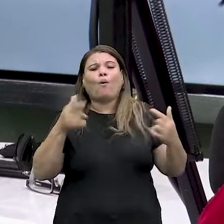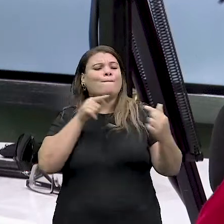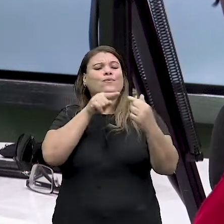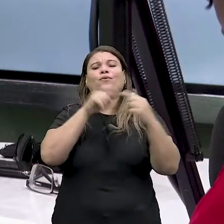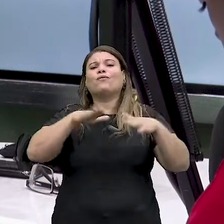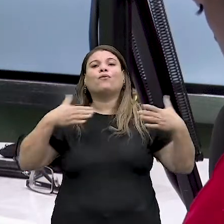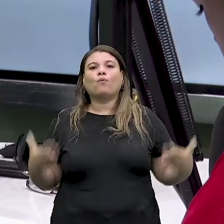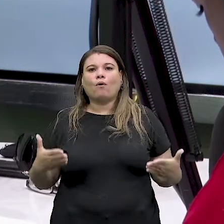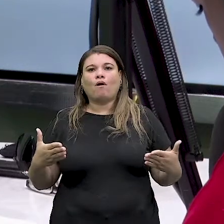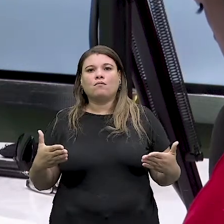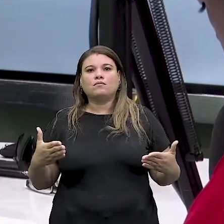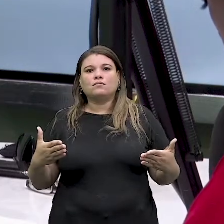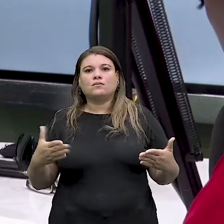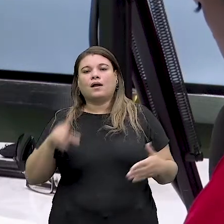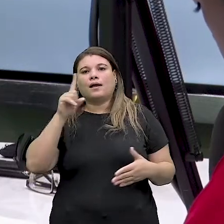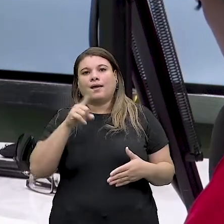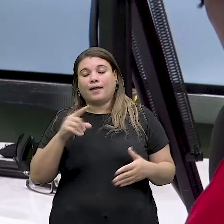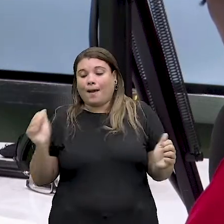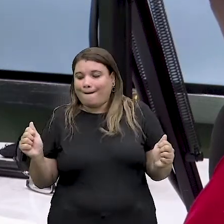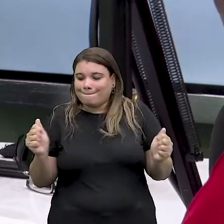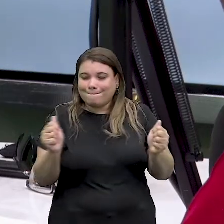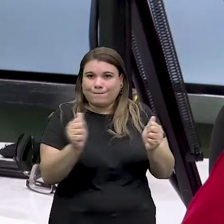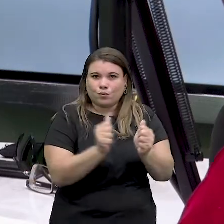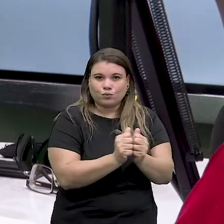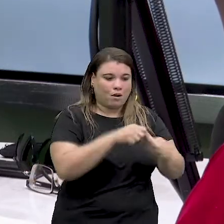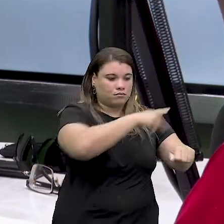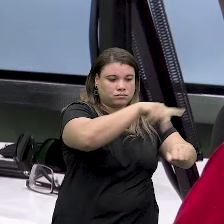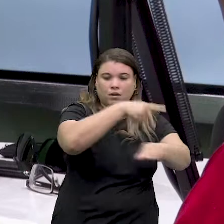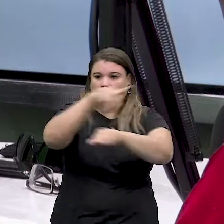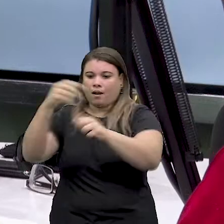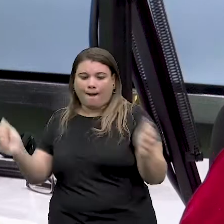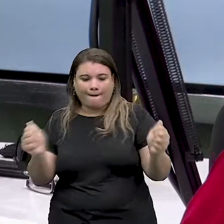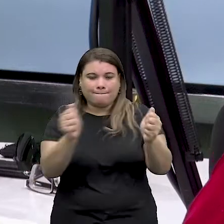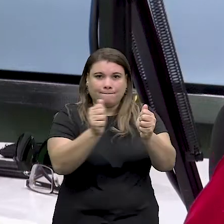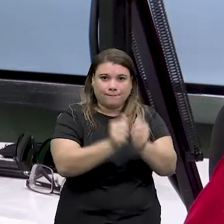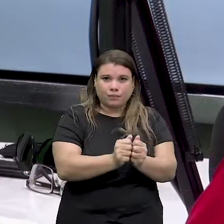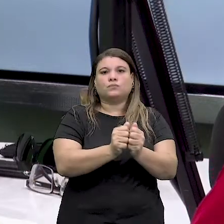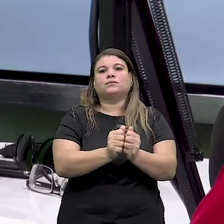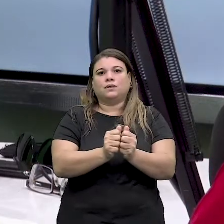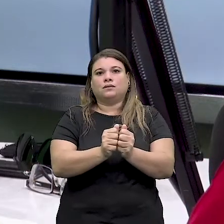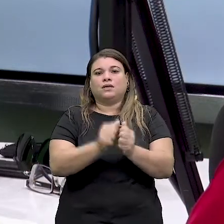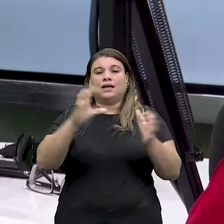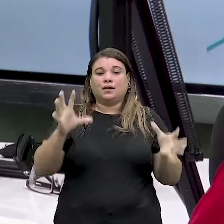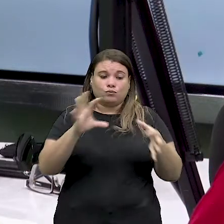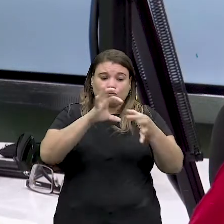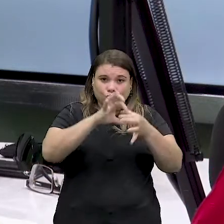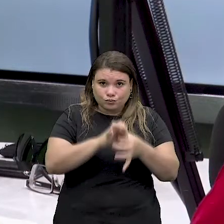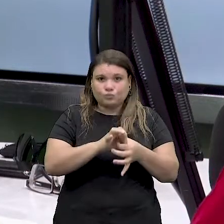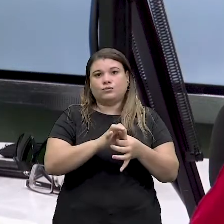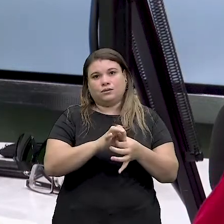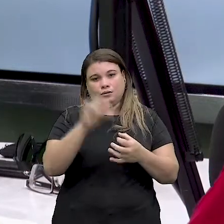já acontecia, só que foi dado o nome de globalização